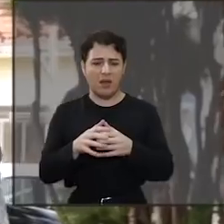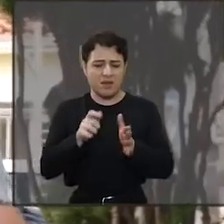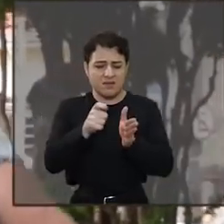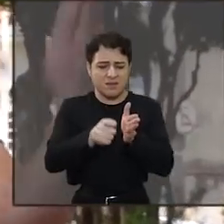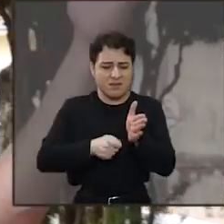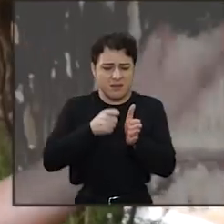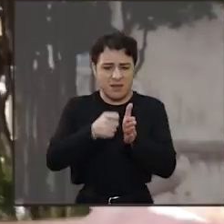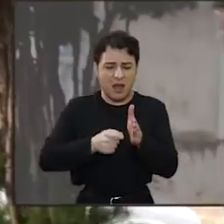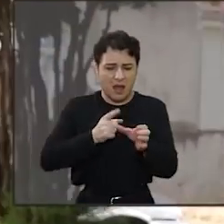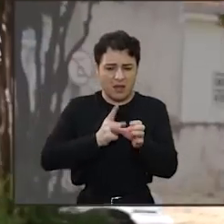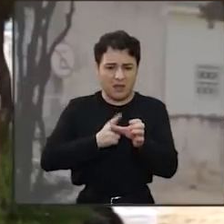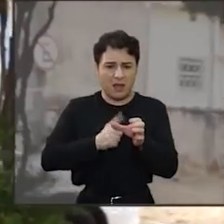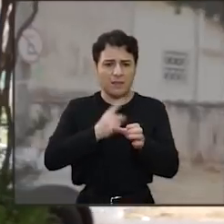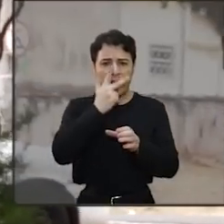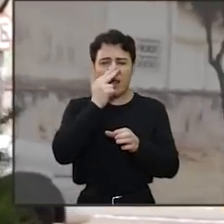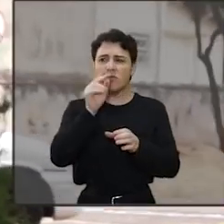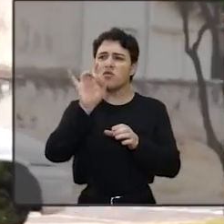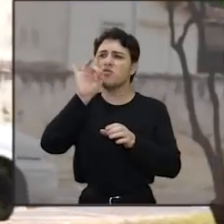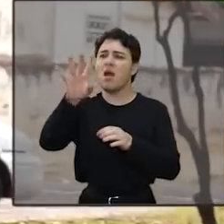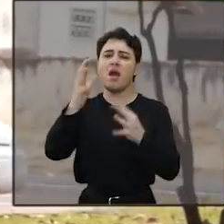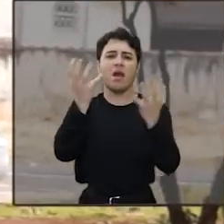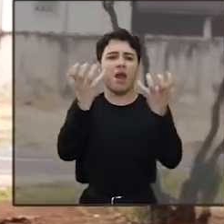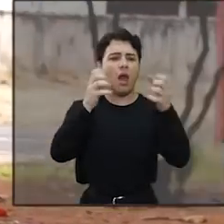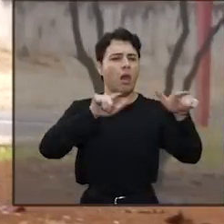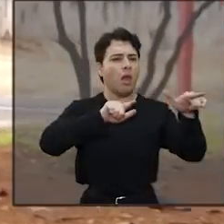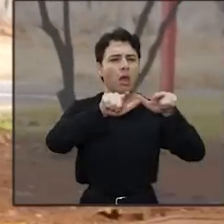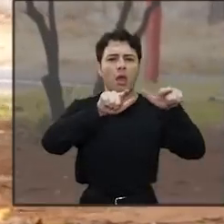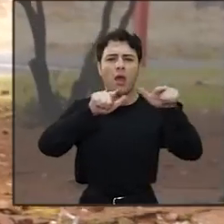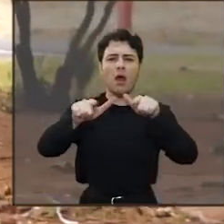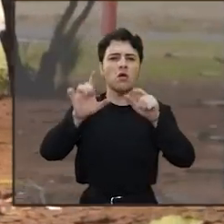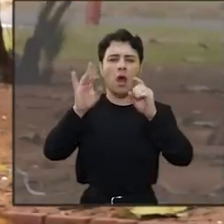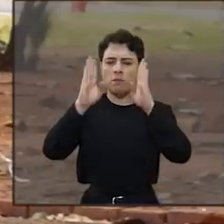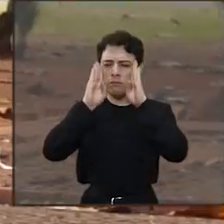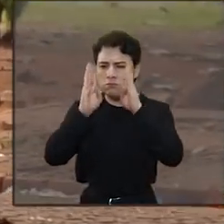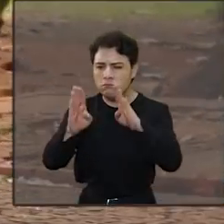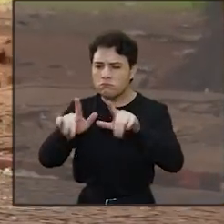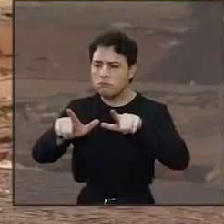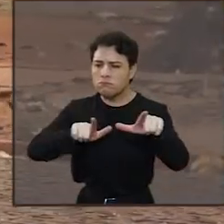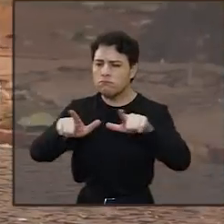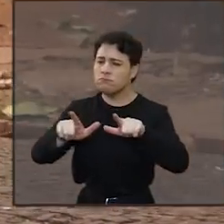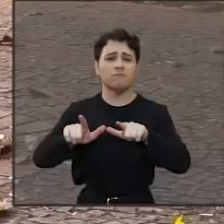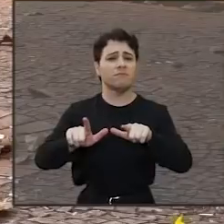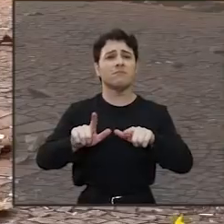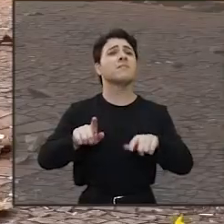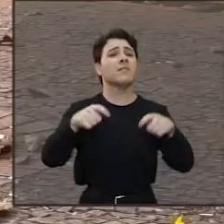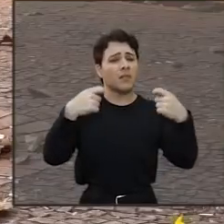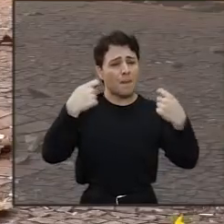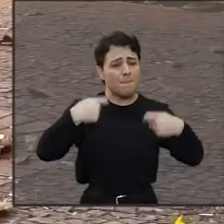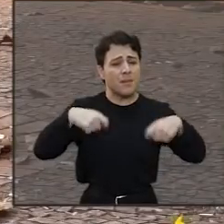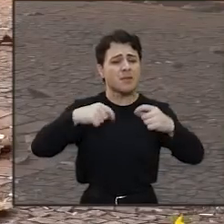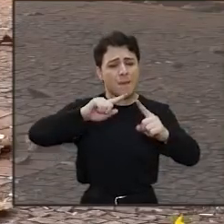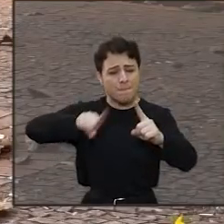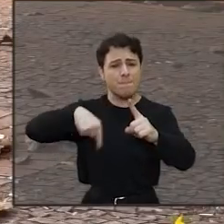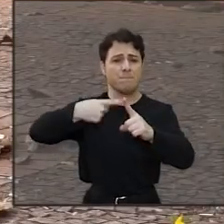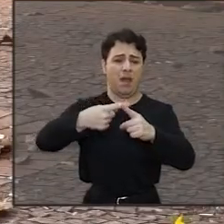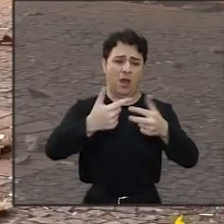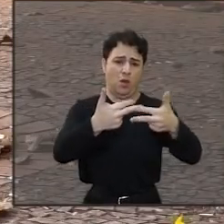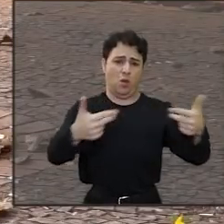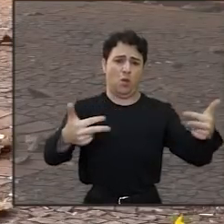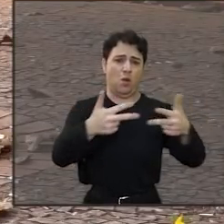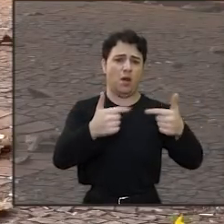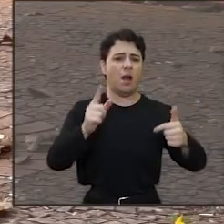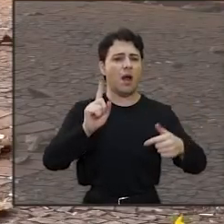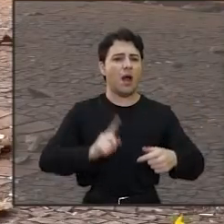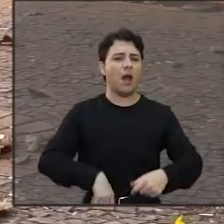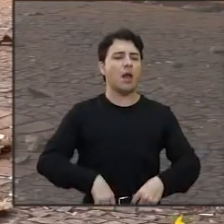numa seriedade na cidade que fica todo mundo trabalhando e ninguém pensa mais em nada fora isso. E a gente precisa de alguma coisa a mais